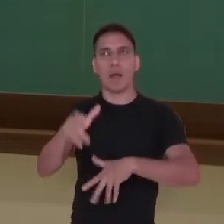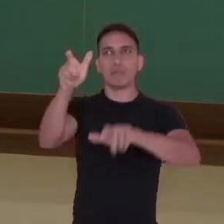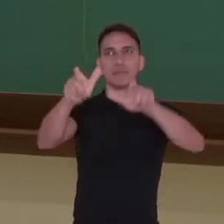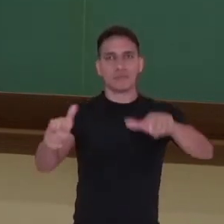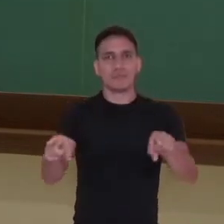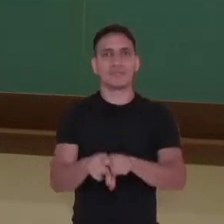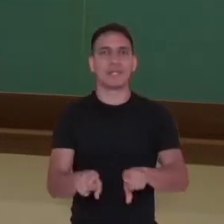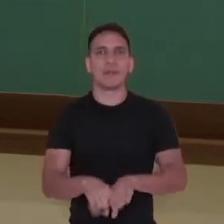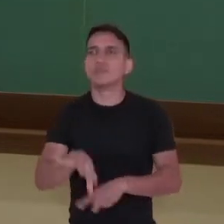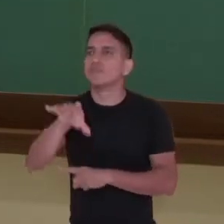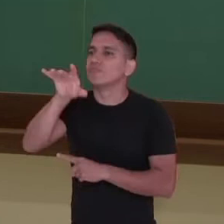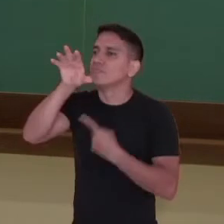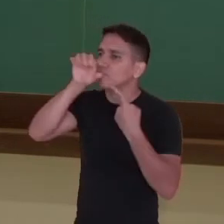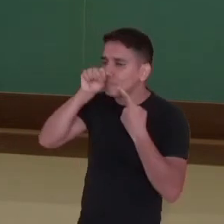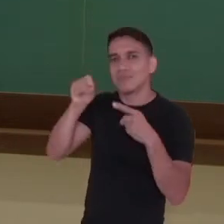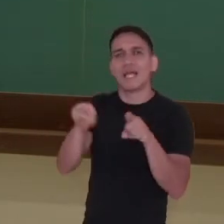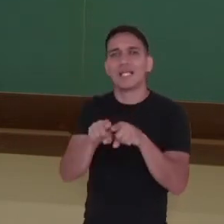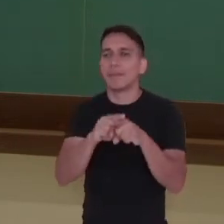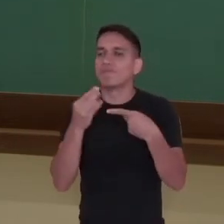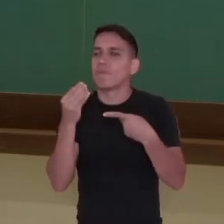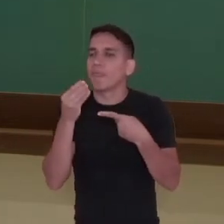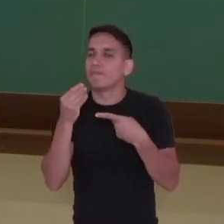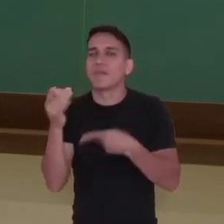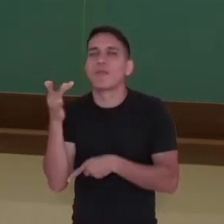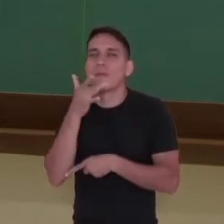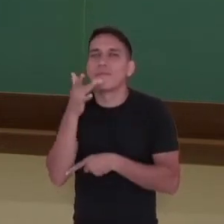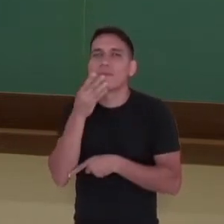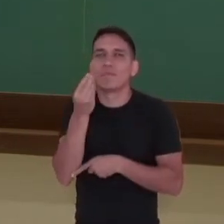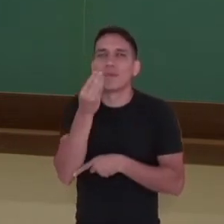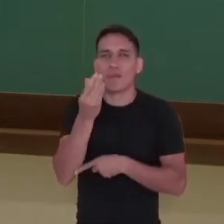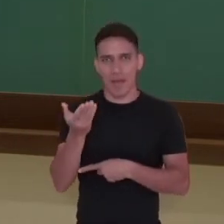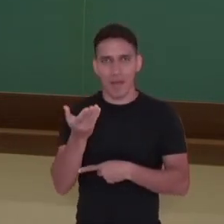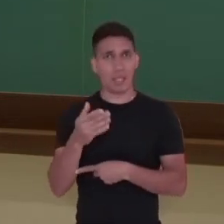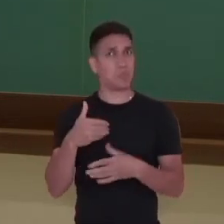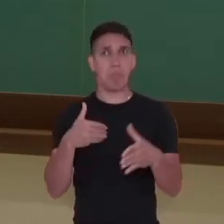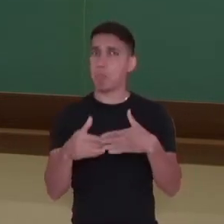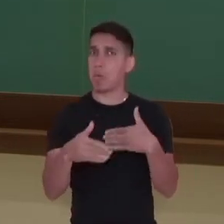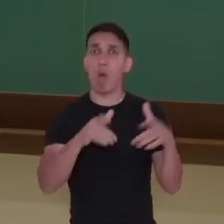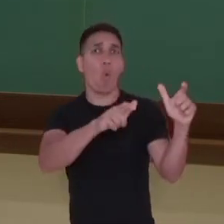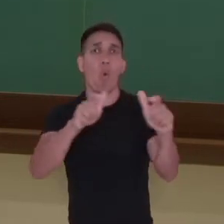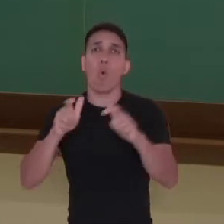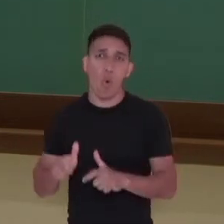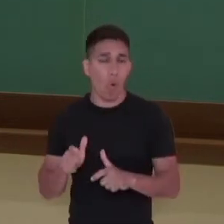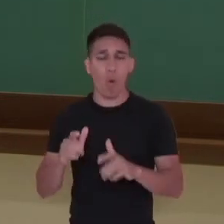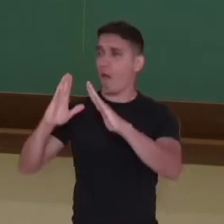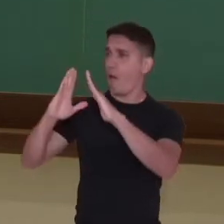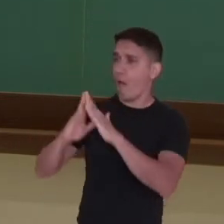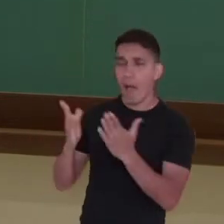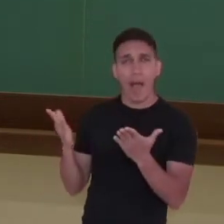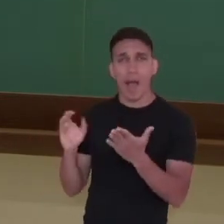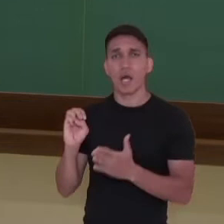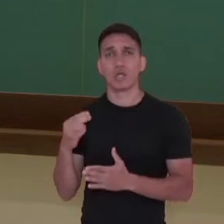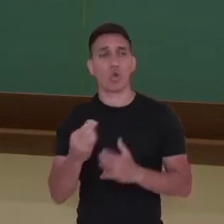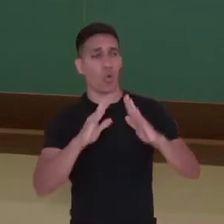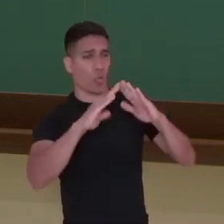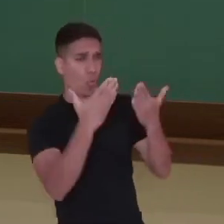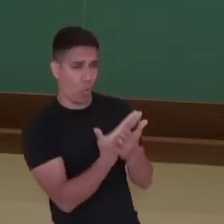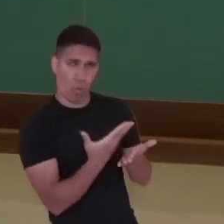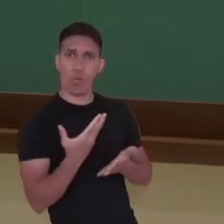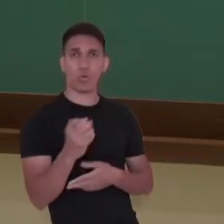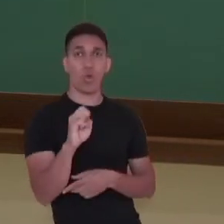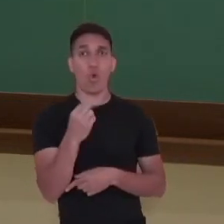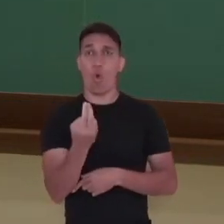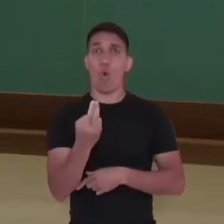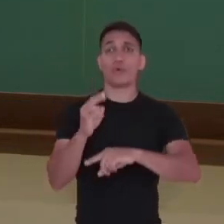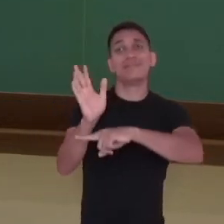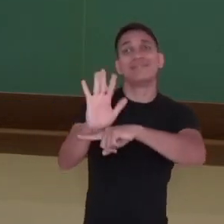e o gosto do alimento. Então, não importa onde a gente esteja, na nossa casa, na escola, ou